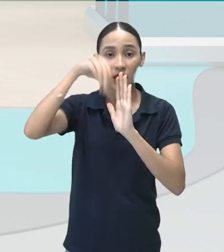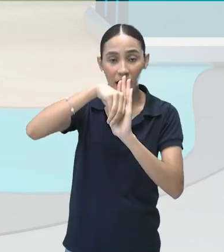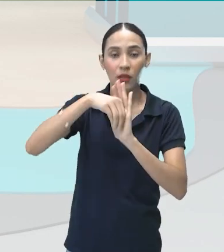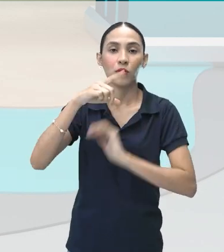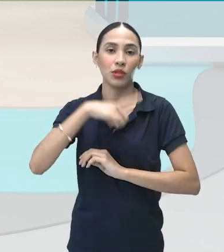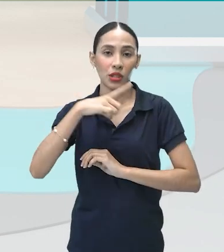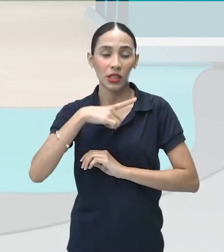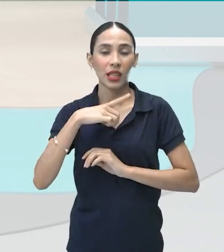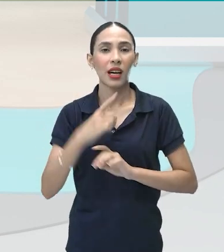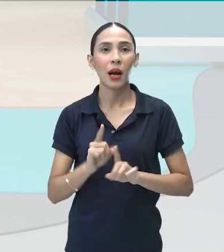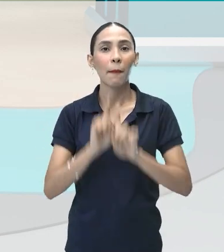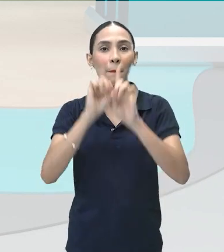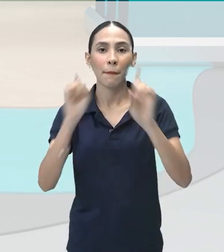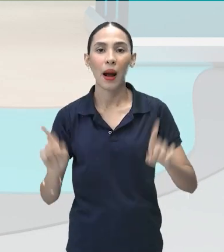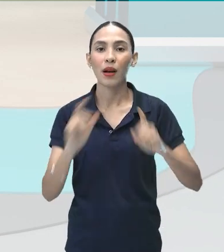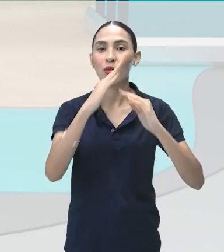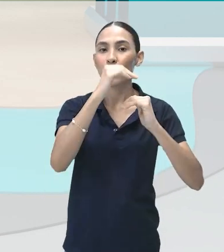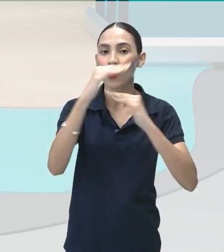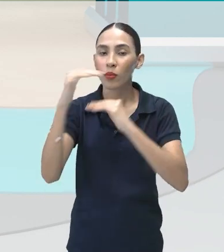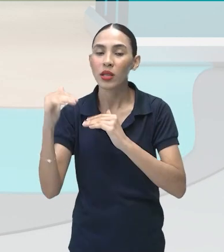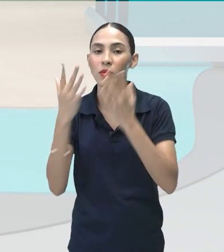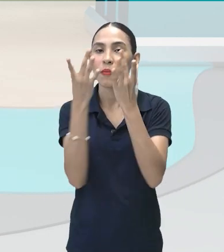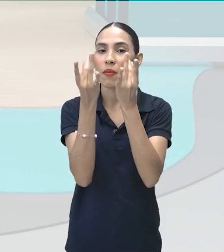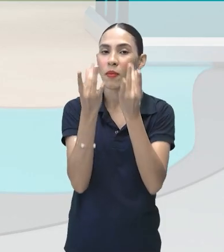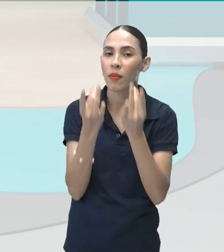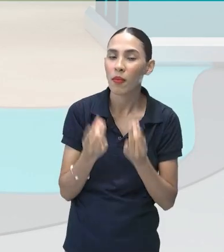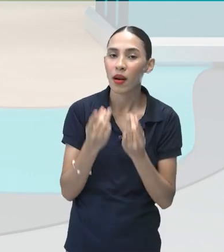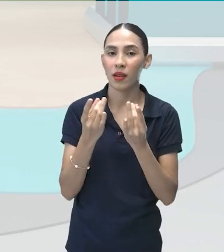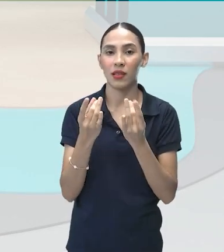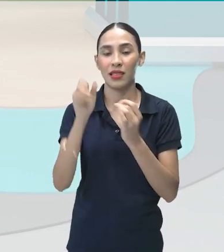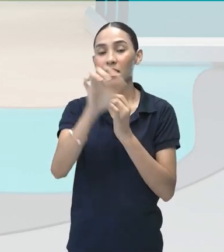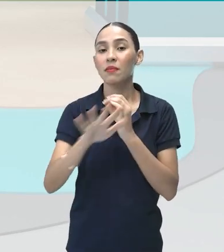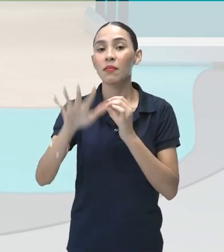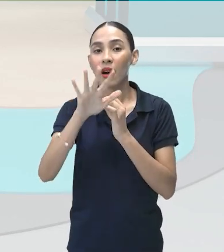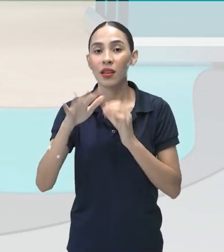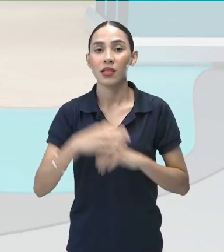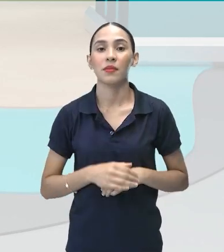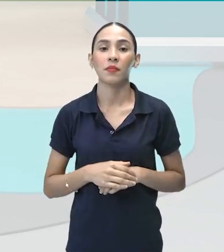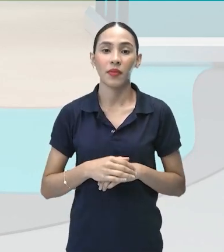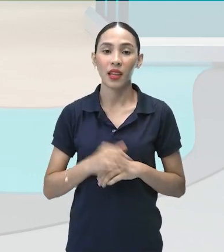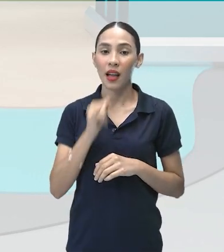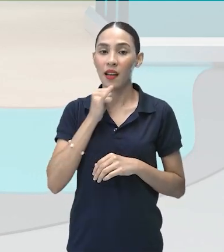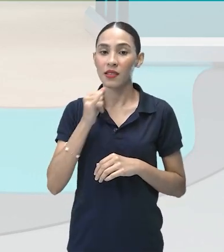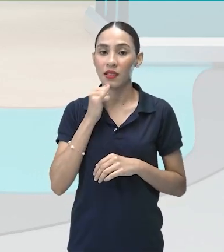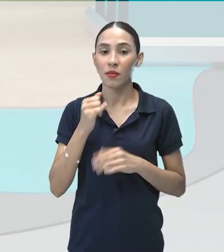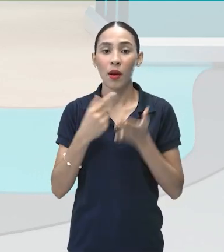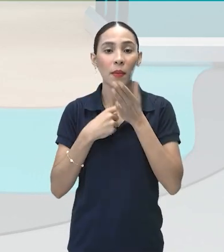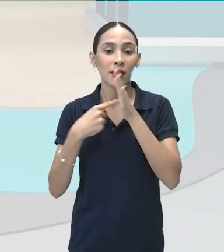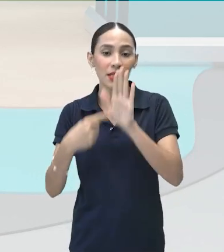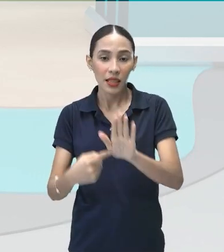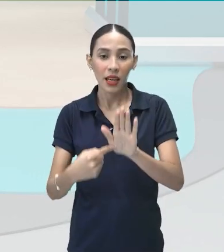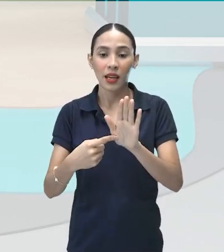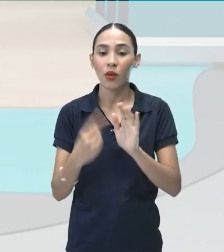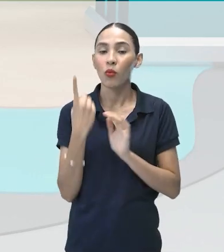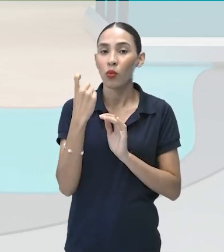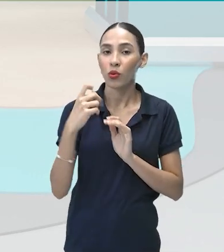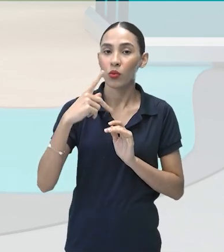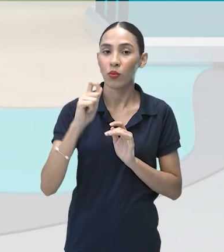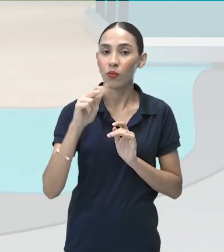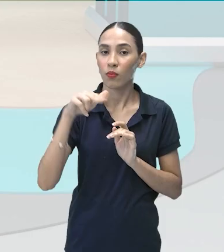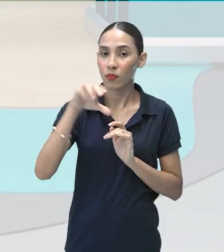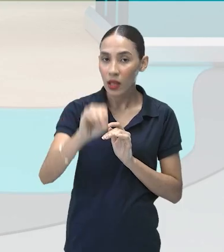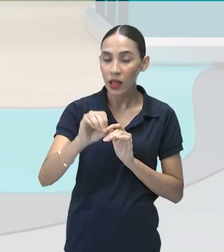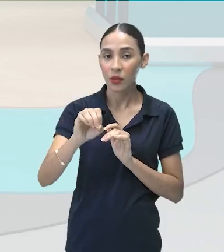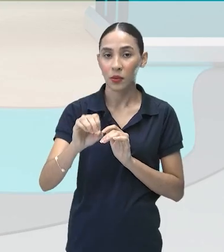mas o cubismo, ele foi fragmentando tanto as imagens para a questão de apresentar em único